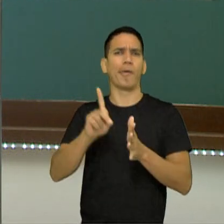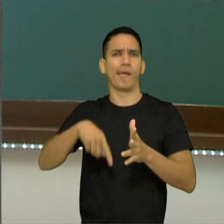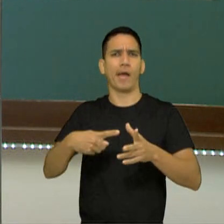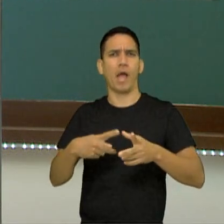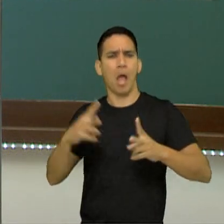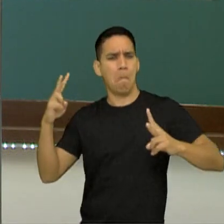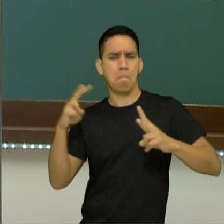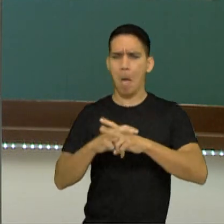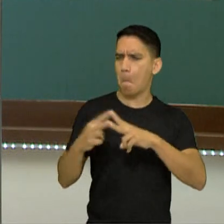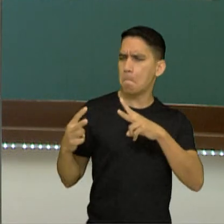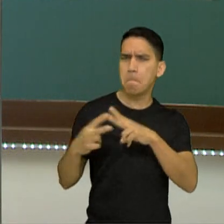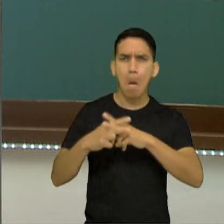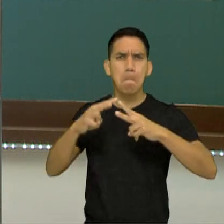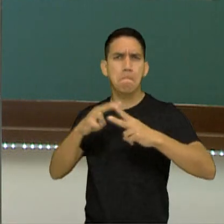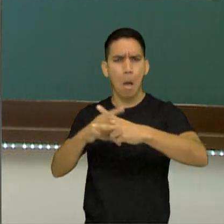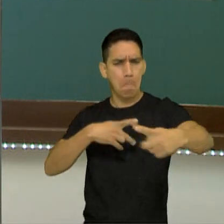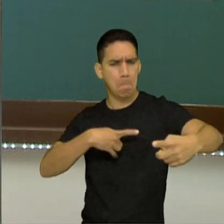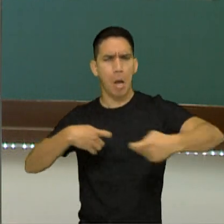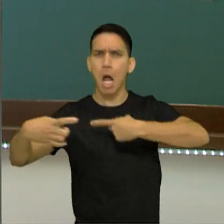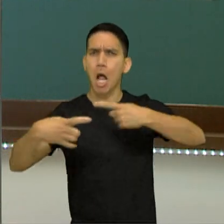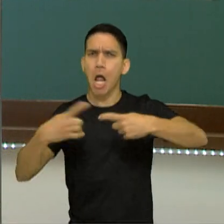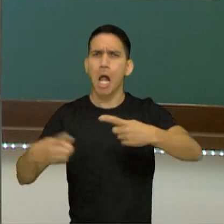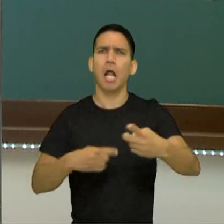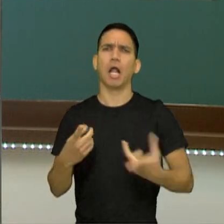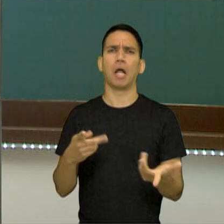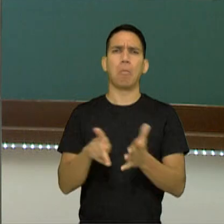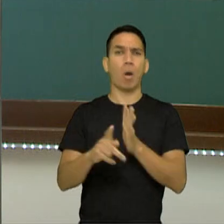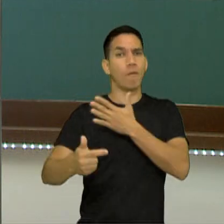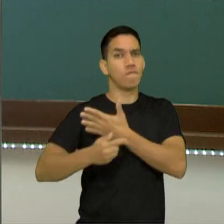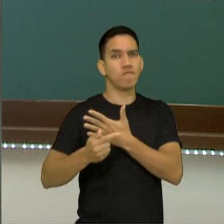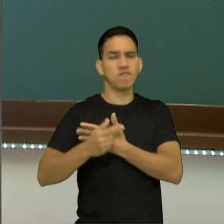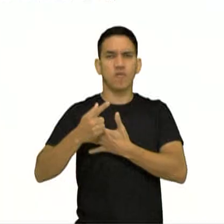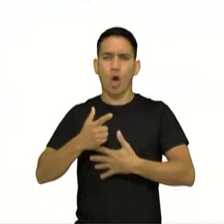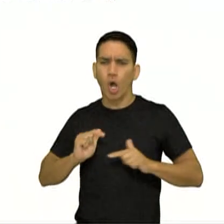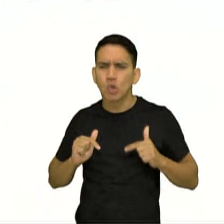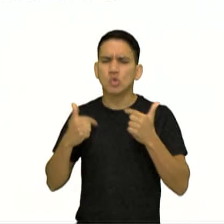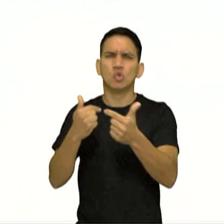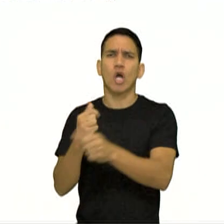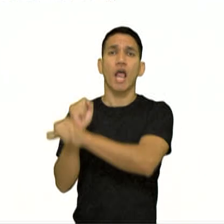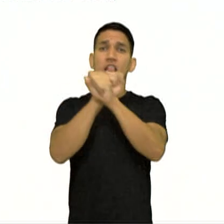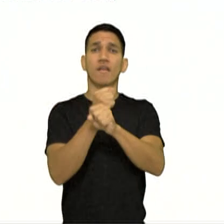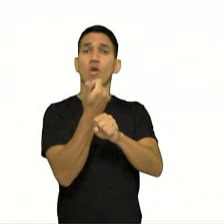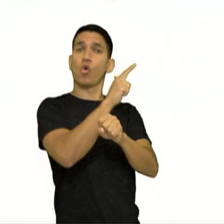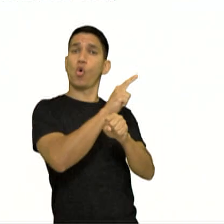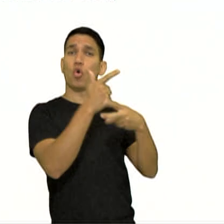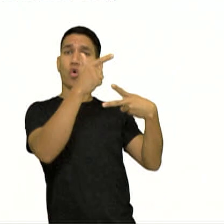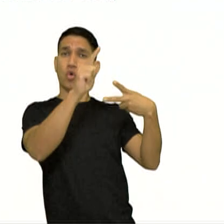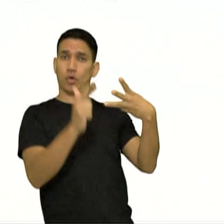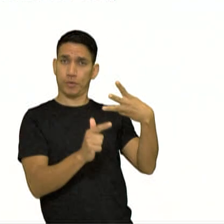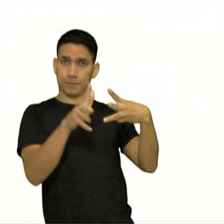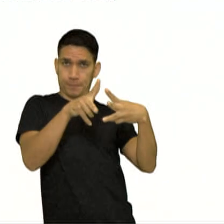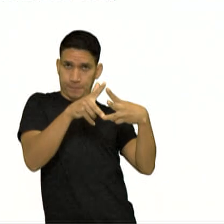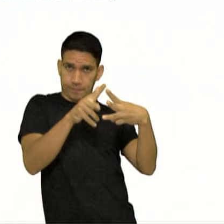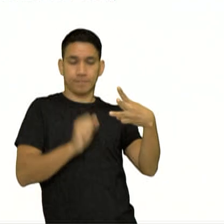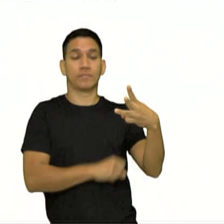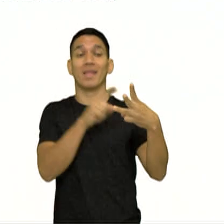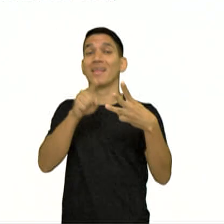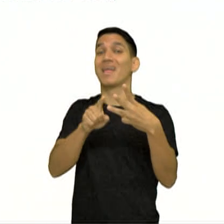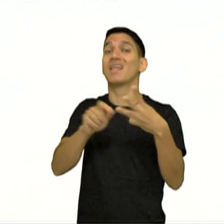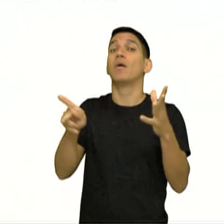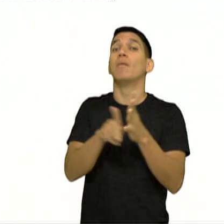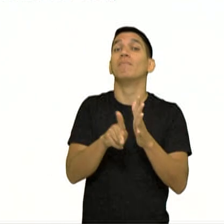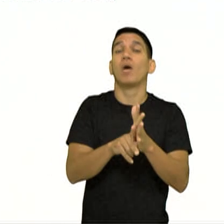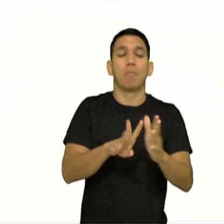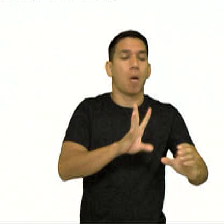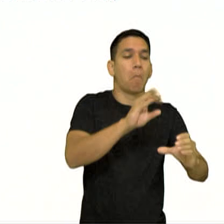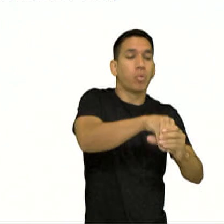os combatentes, né, que a função social é de lutar pela defesa dos outros grupos, e os camponeses, os